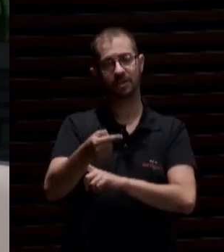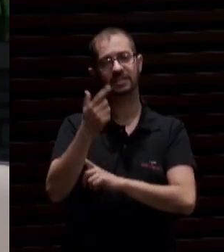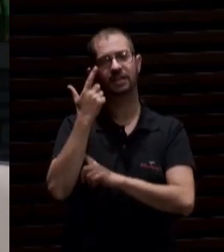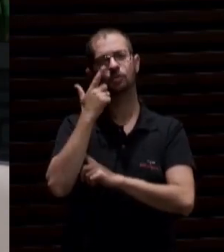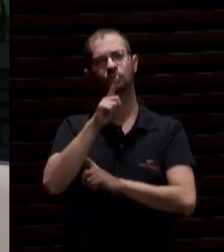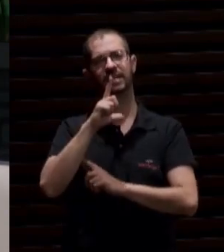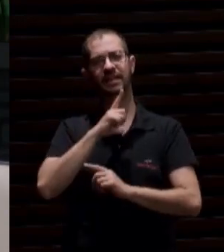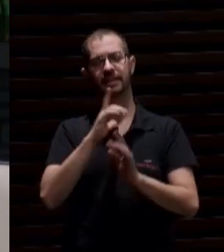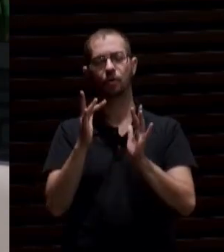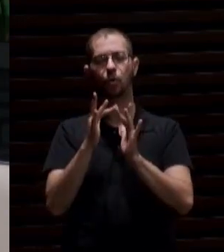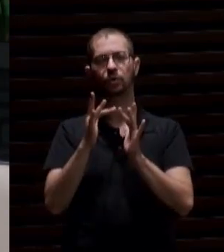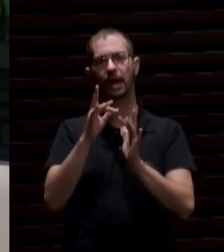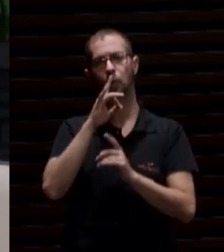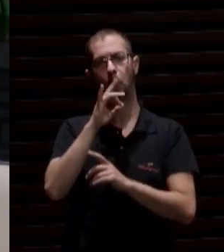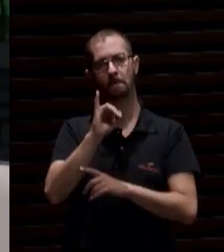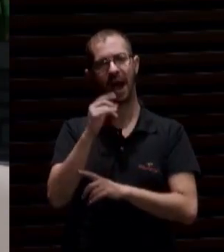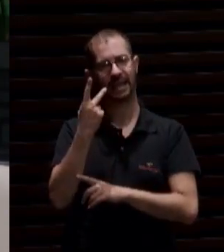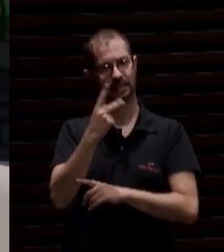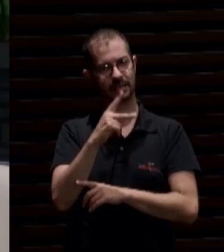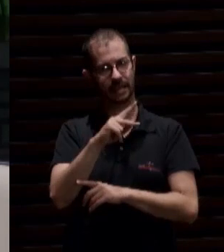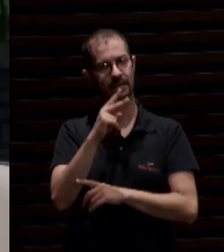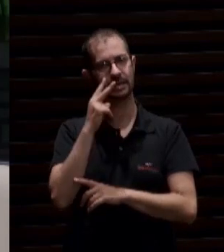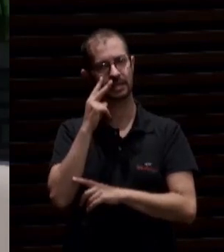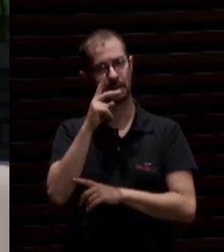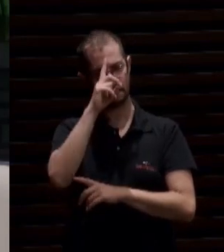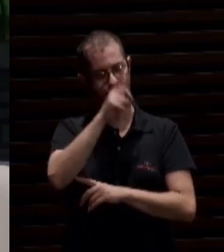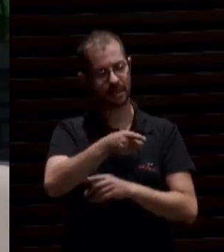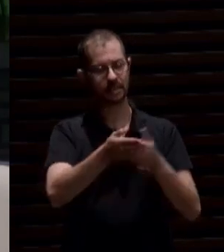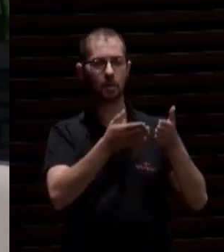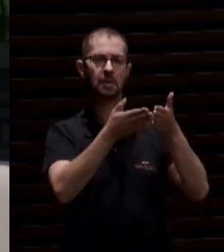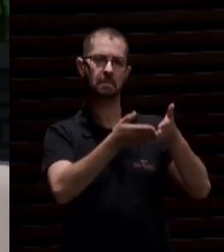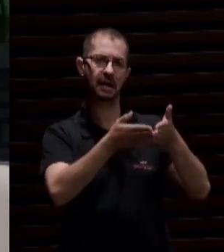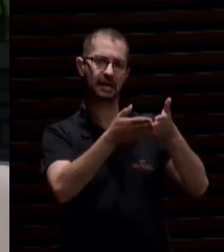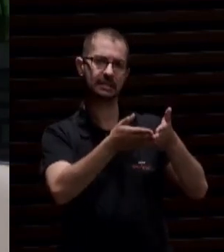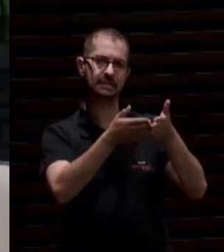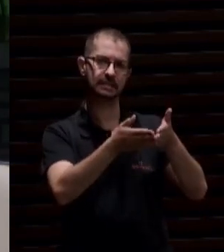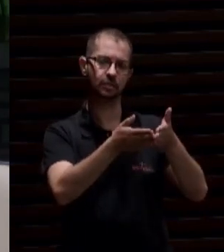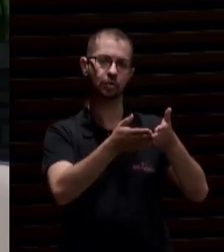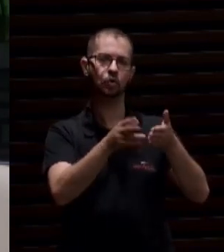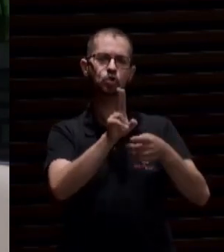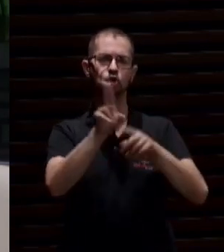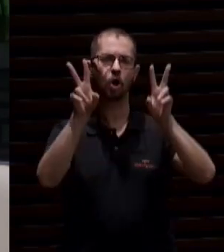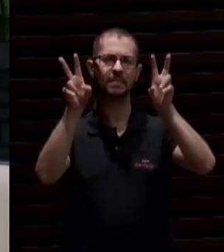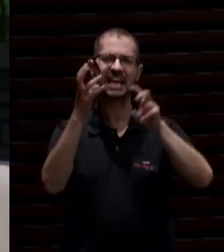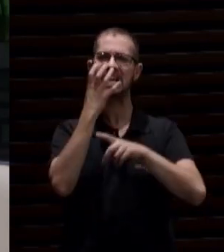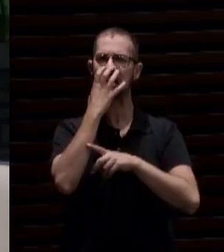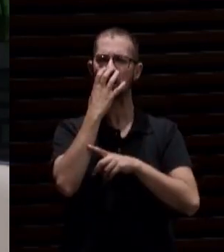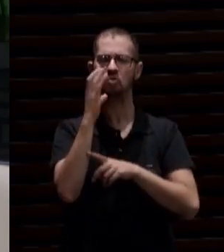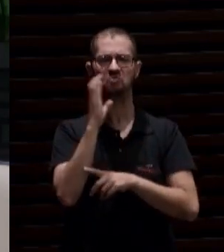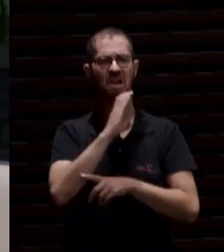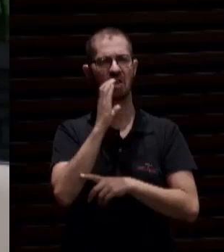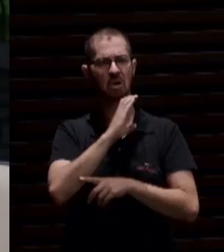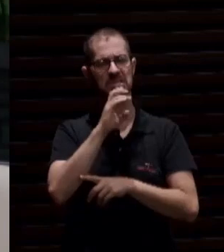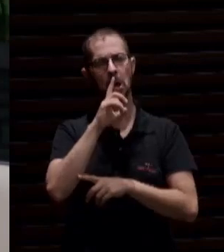um contato com o seu pai, que envia uma embarcação chamada Greyhound, que significa cão veloz. O